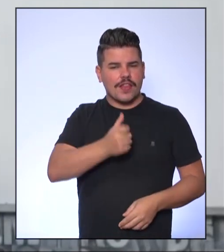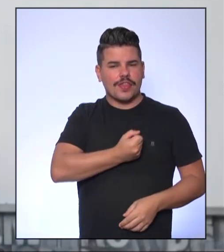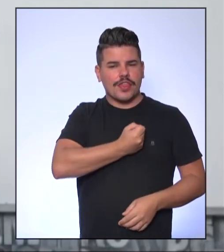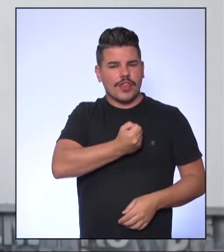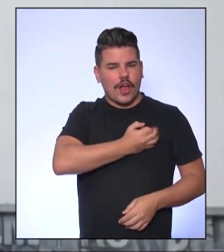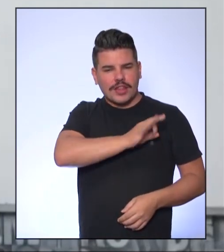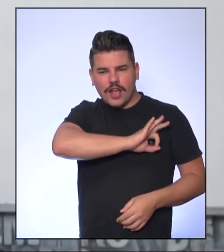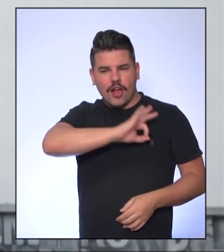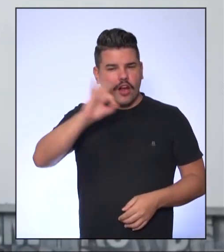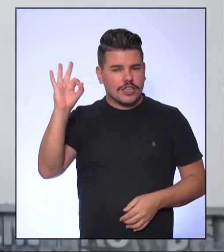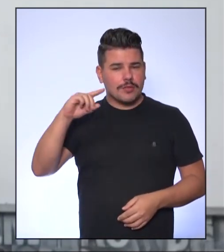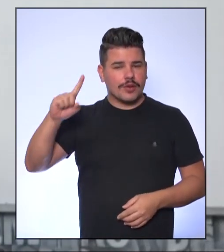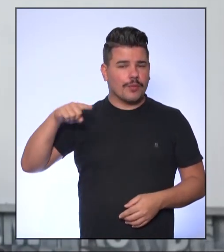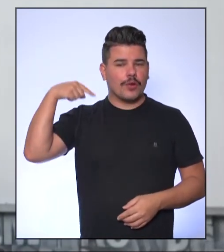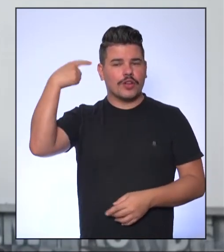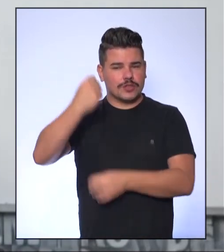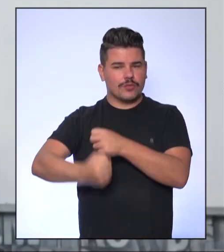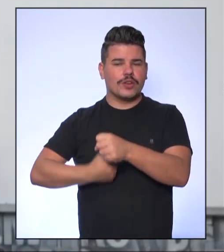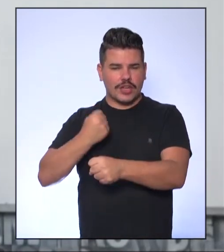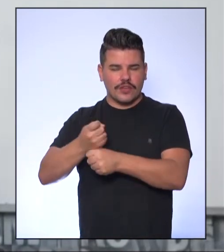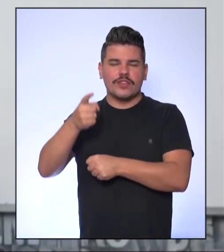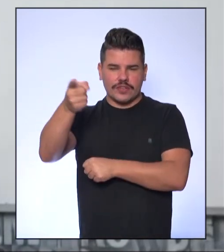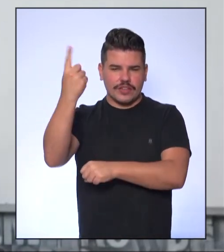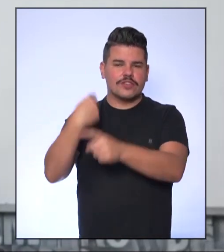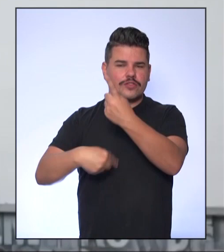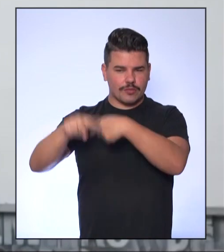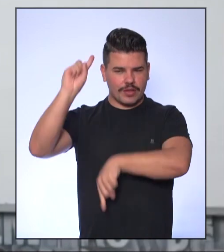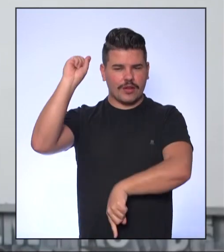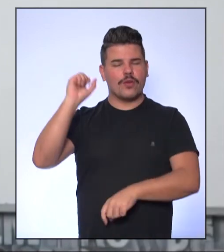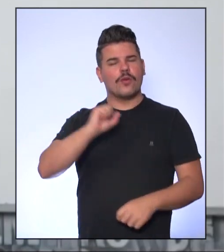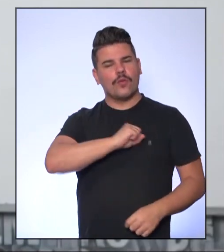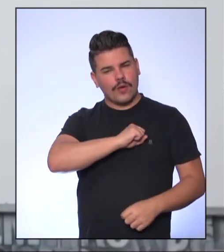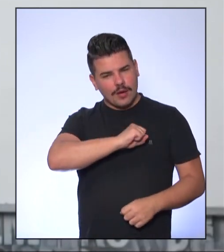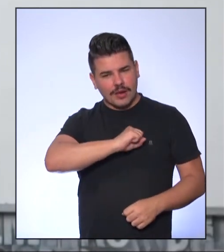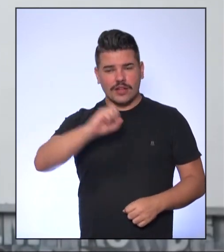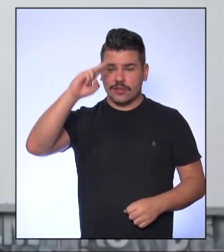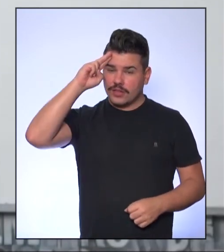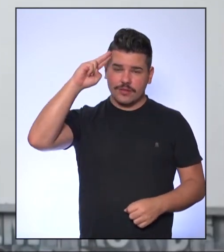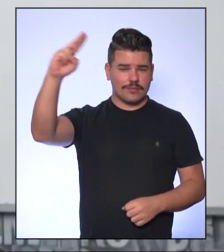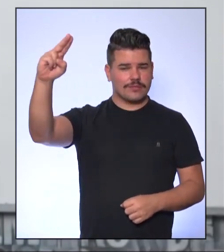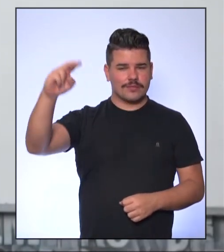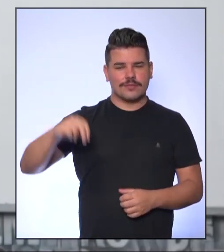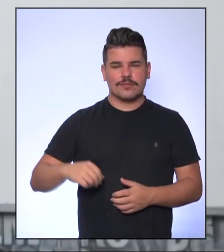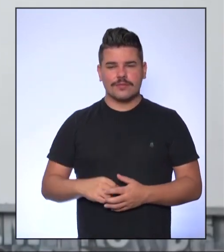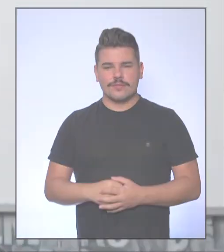nota, porque no próximo ano é o seu ano. Um grande abraço e até a próxima. Valeu!